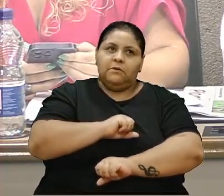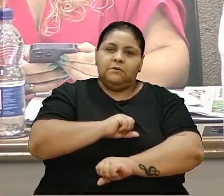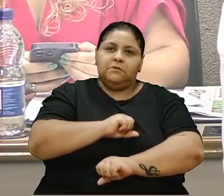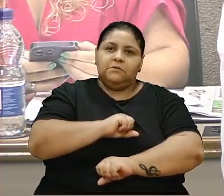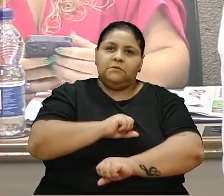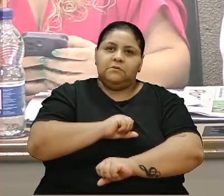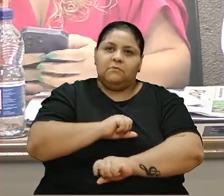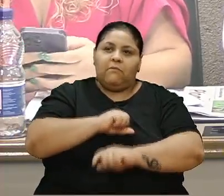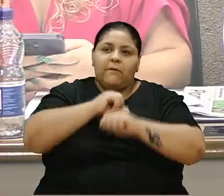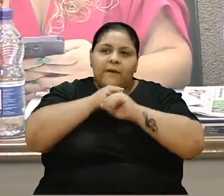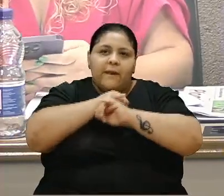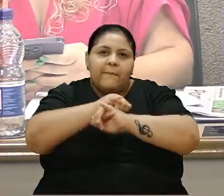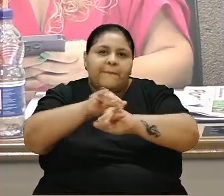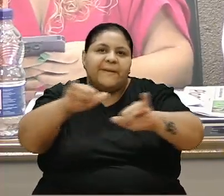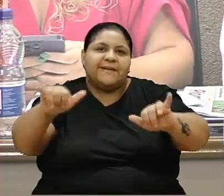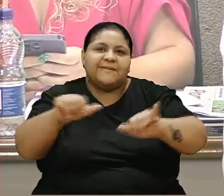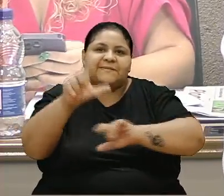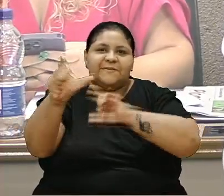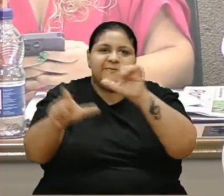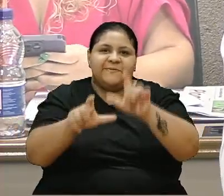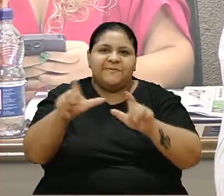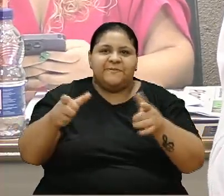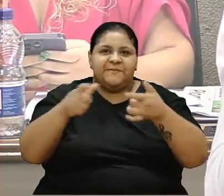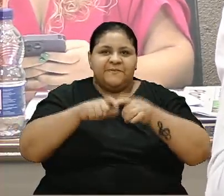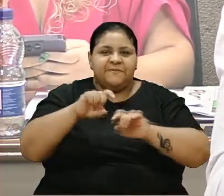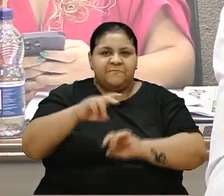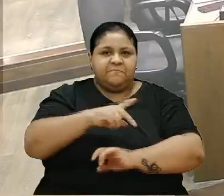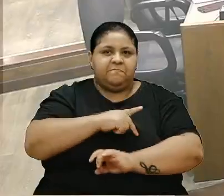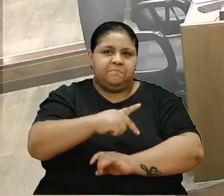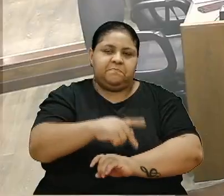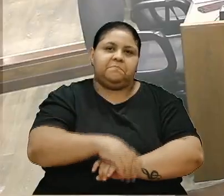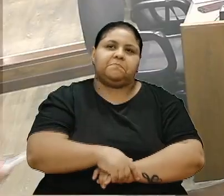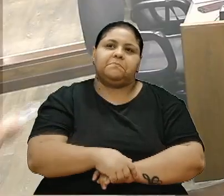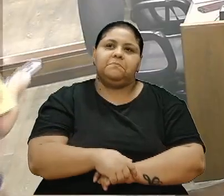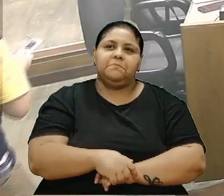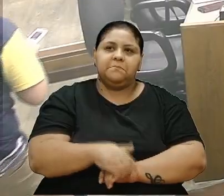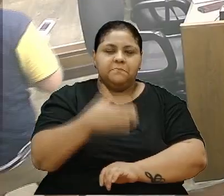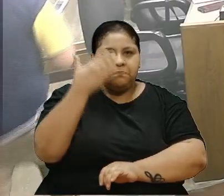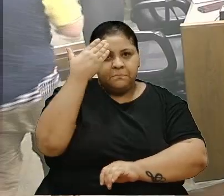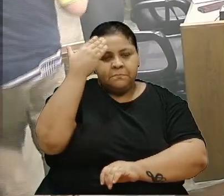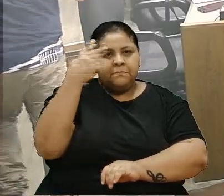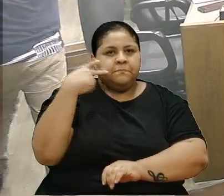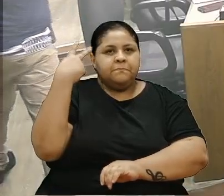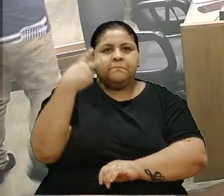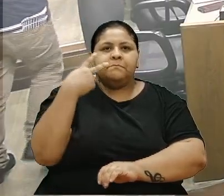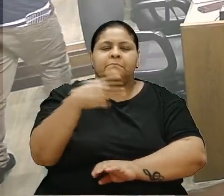transferem para aquelas pessoas com necessidades. Era isso, senhora presidente. Obrigada, vereador. Com a palavra...